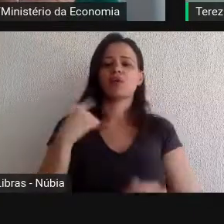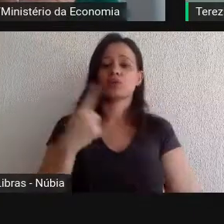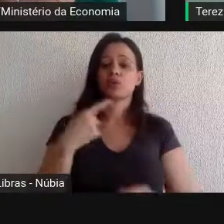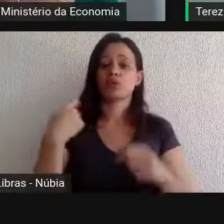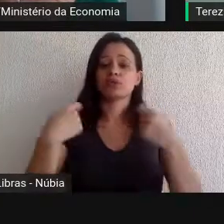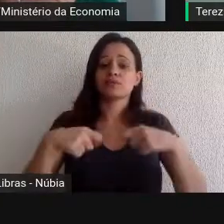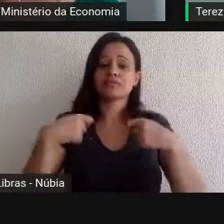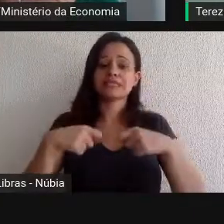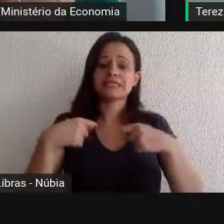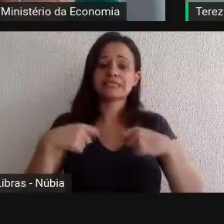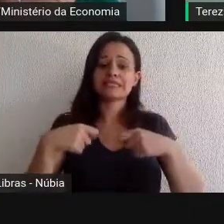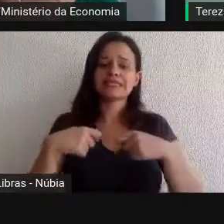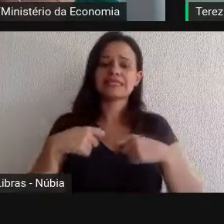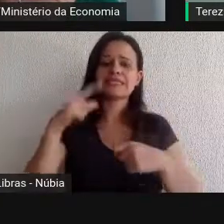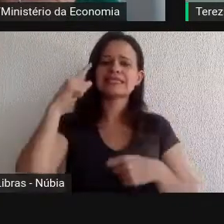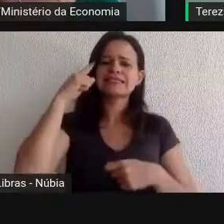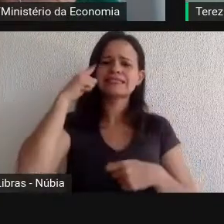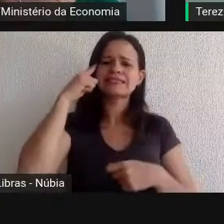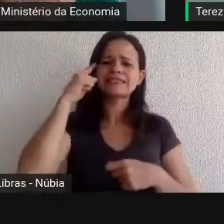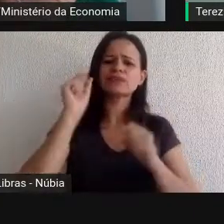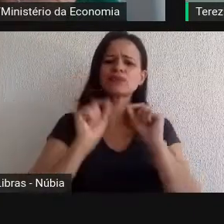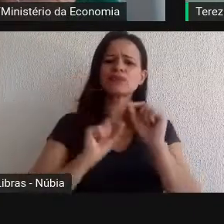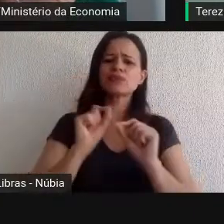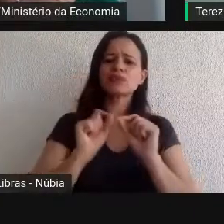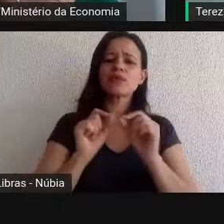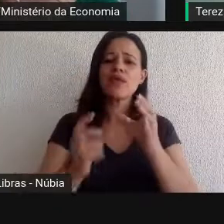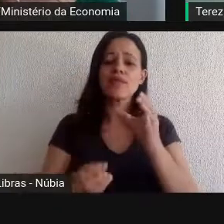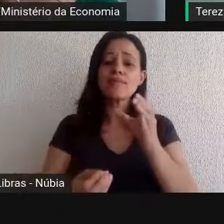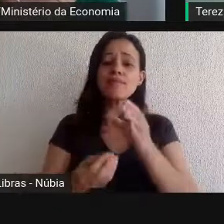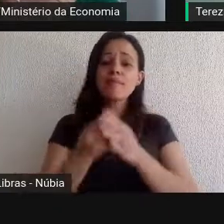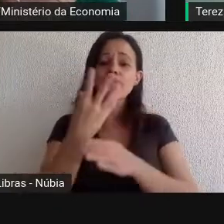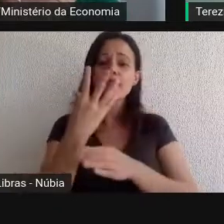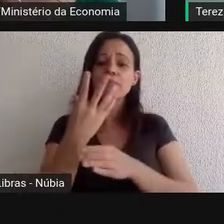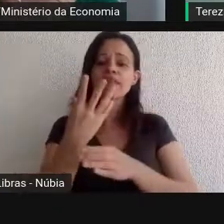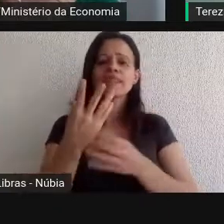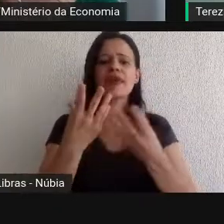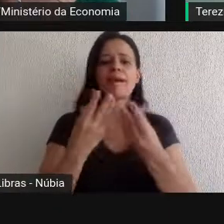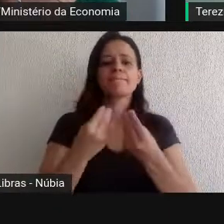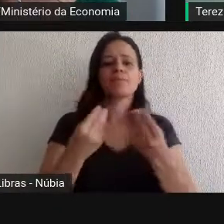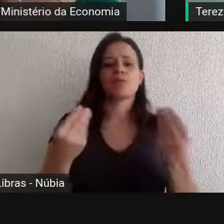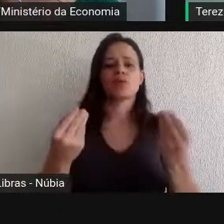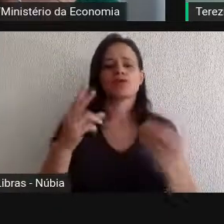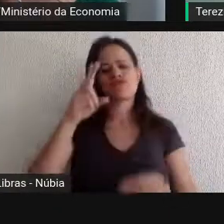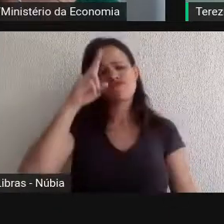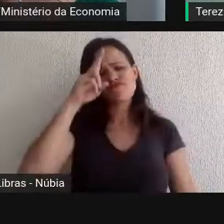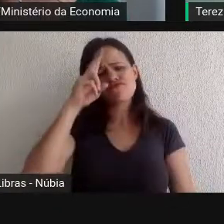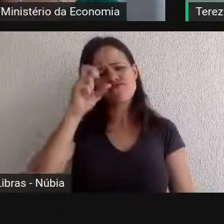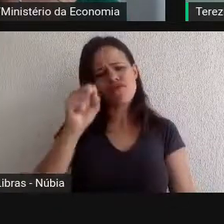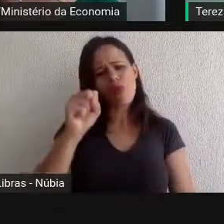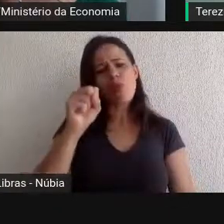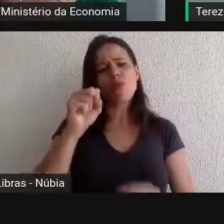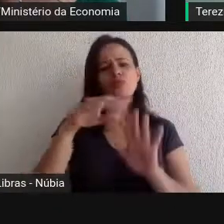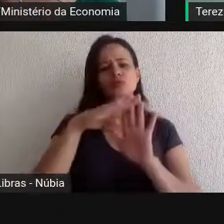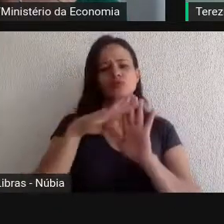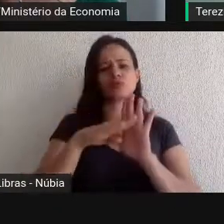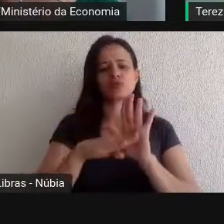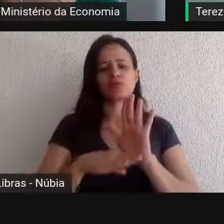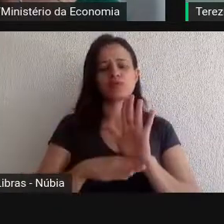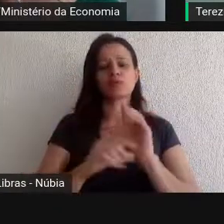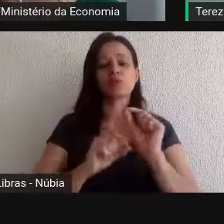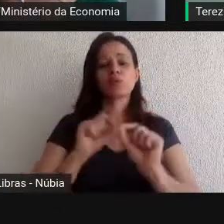precisa levar em consideração e implementar com bastante força no nosso programa é